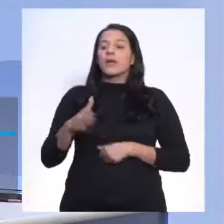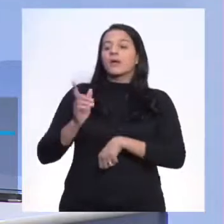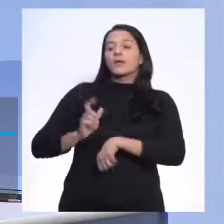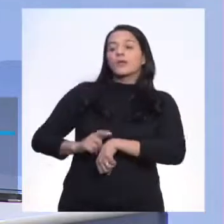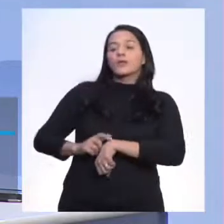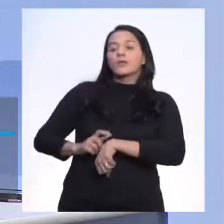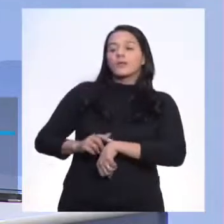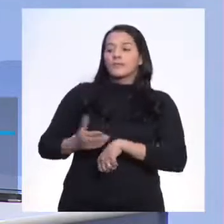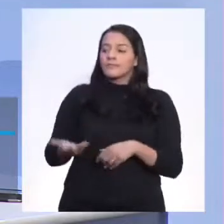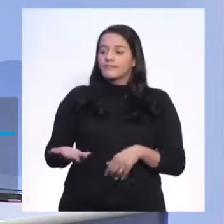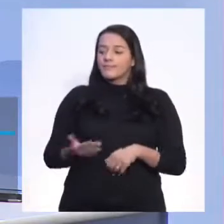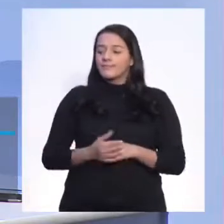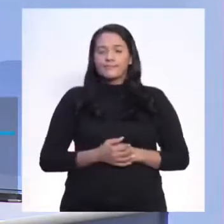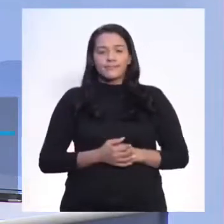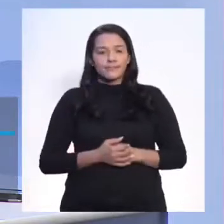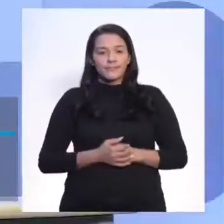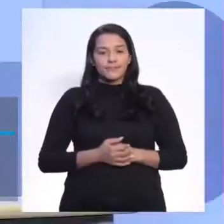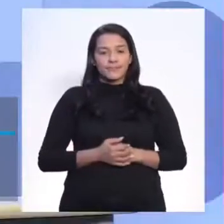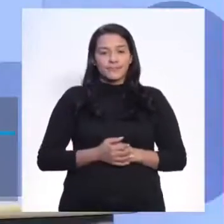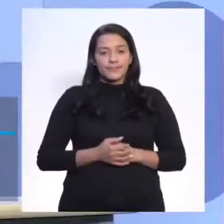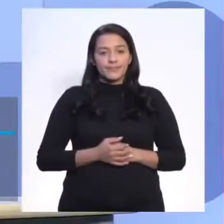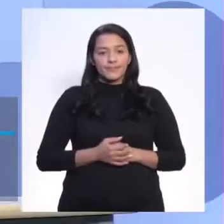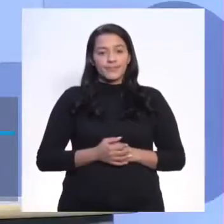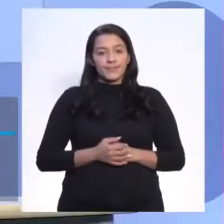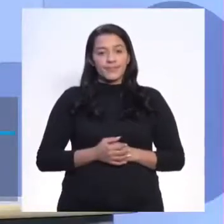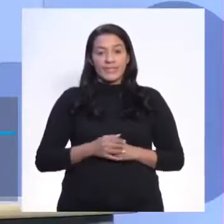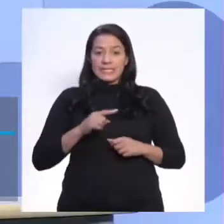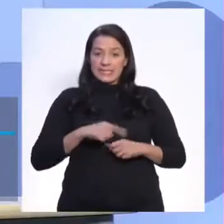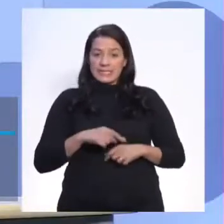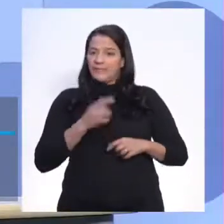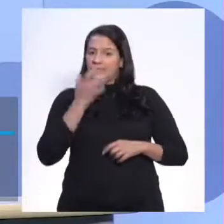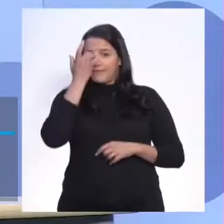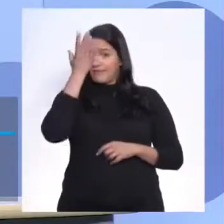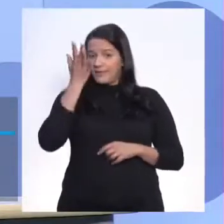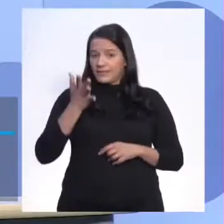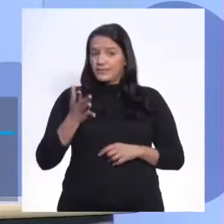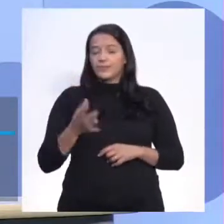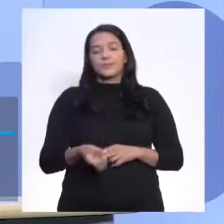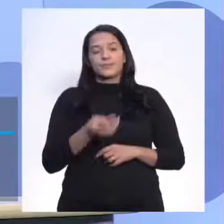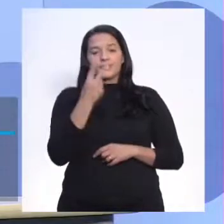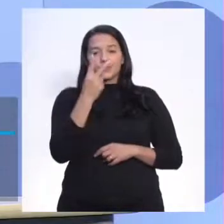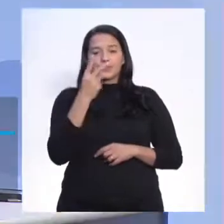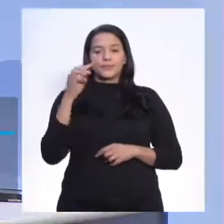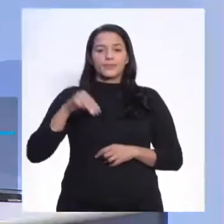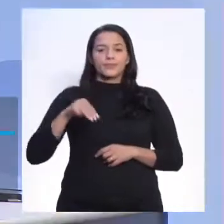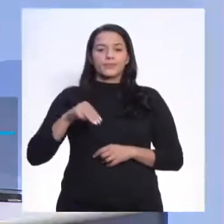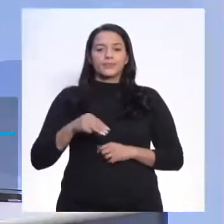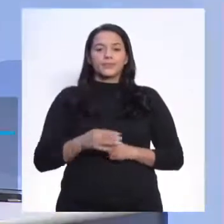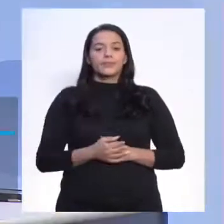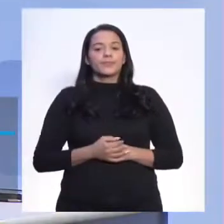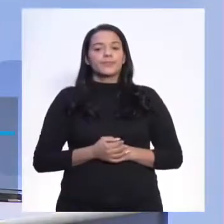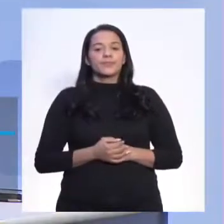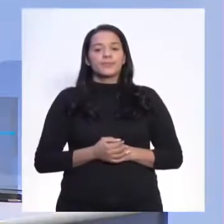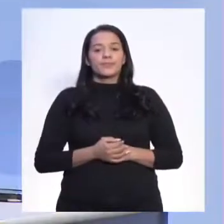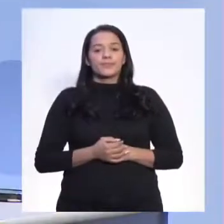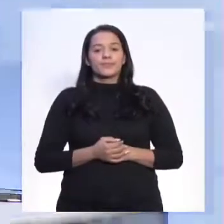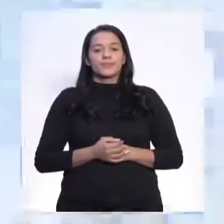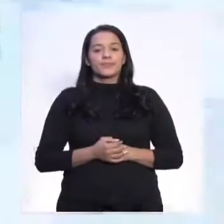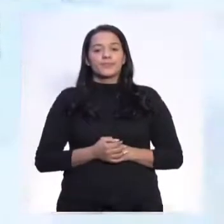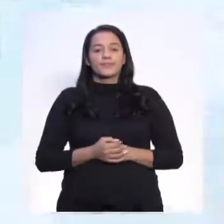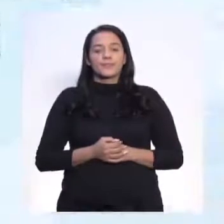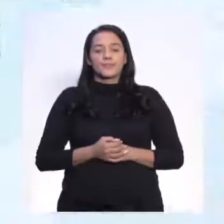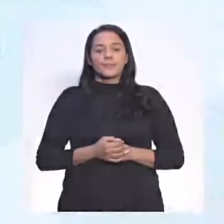Roberta, quanto tempo para essa atividade? Olha, professora Inês, como essa conta é muito fácil, eles terão 2 minutos. Voltamos em 2